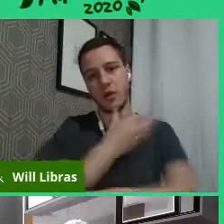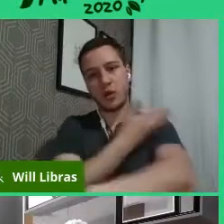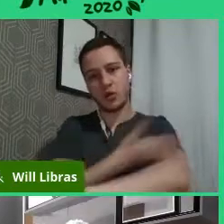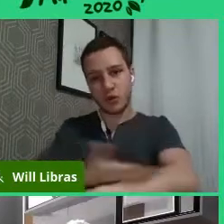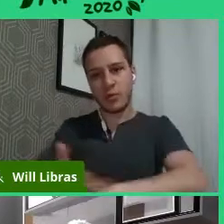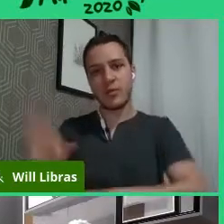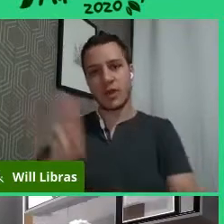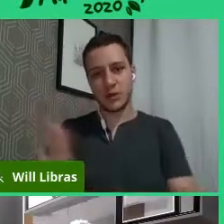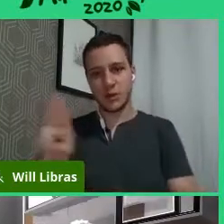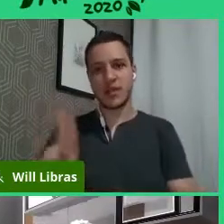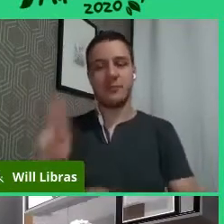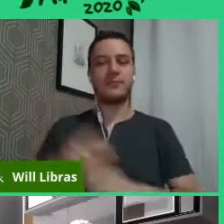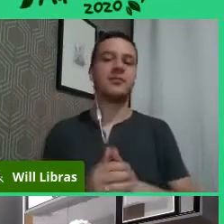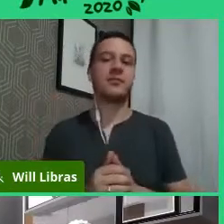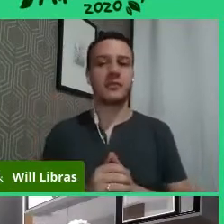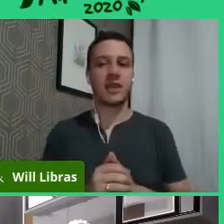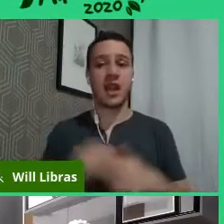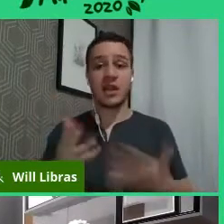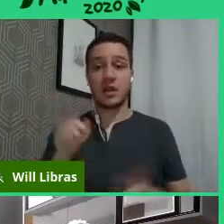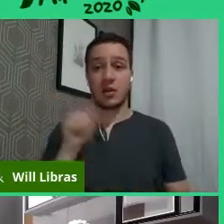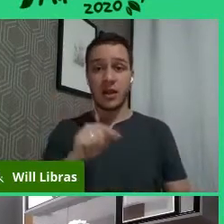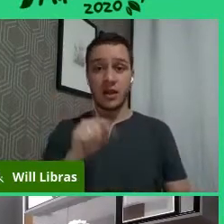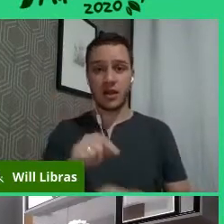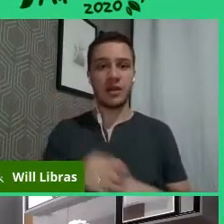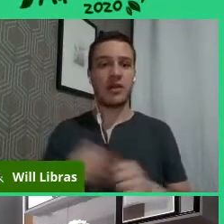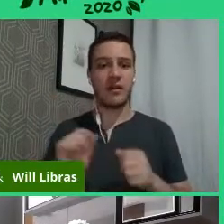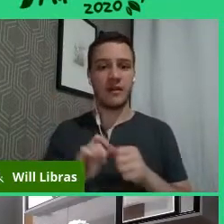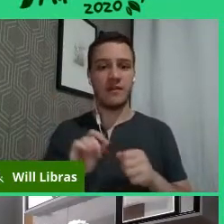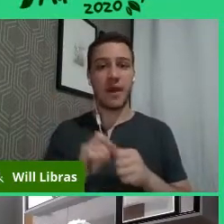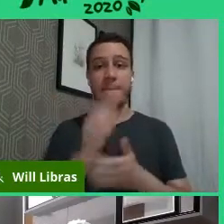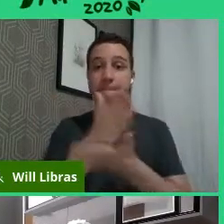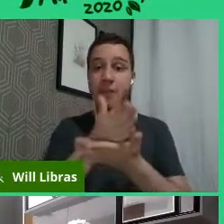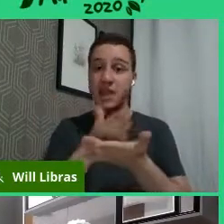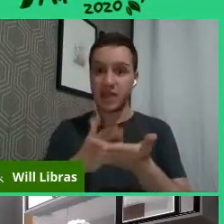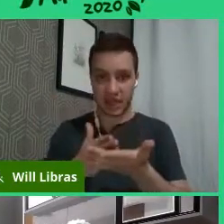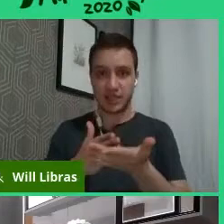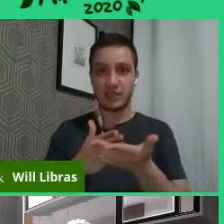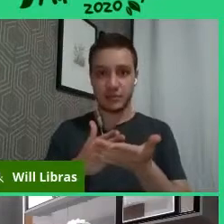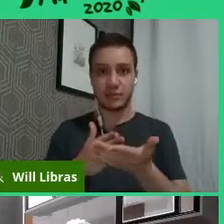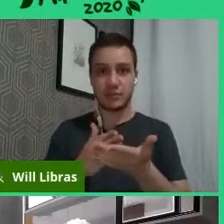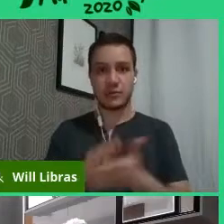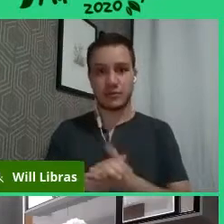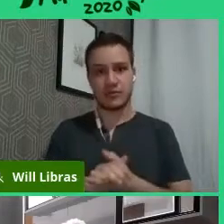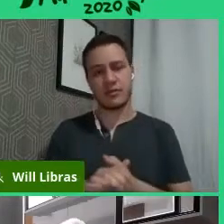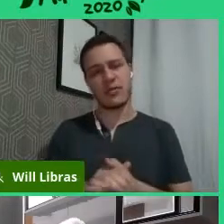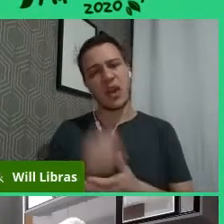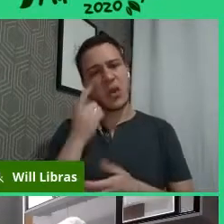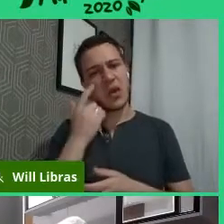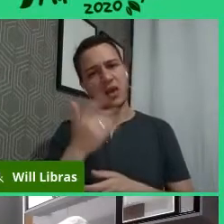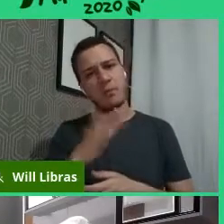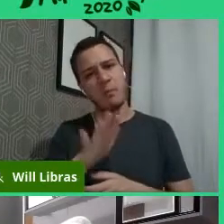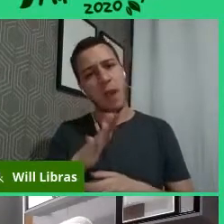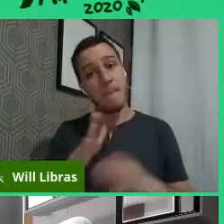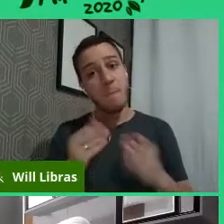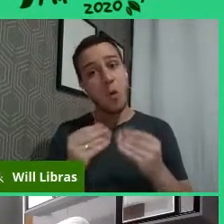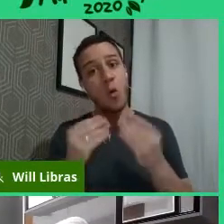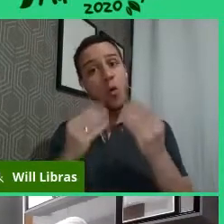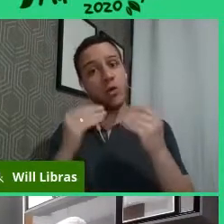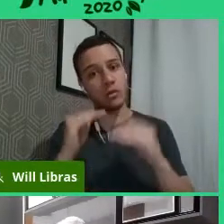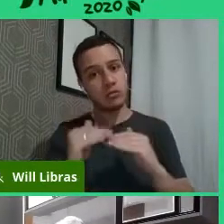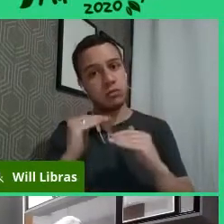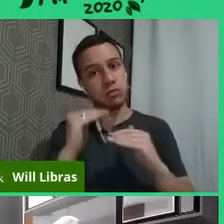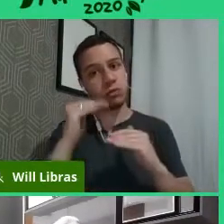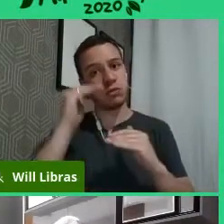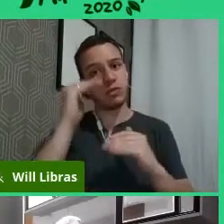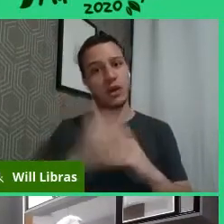utilizar. Então, aqui eu fiz metade da receita, ele rende bastante. Por